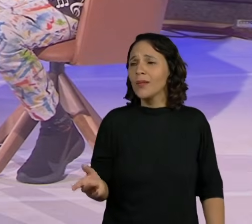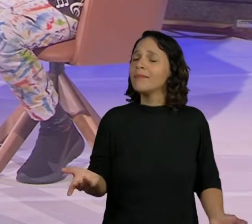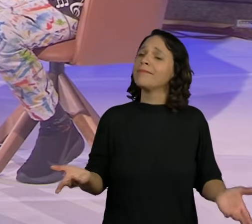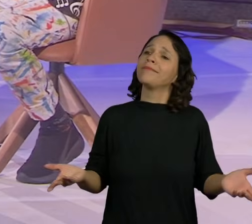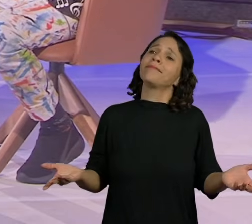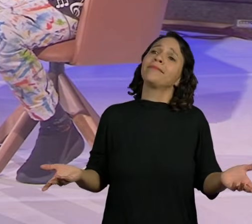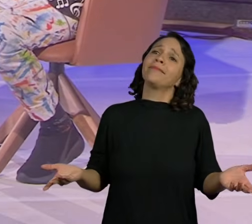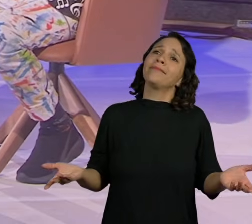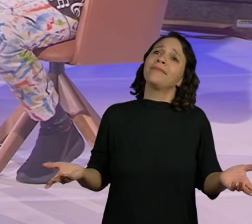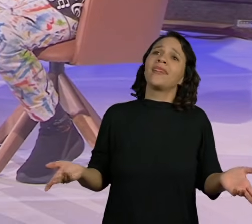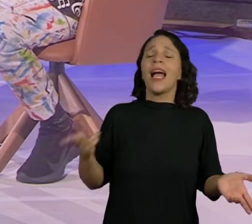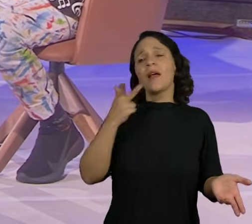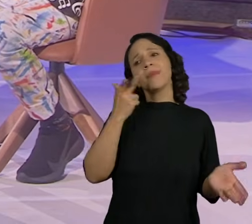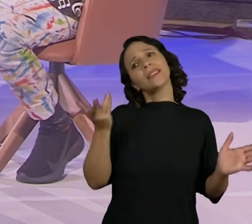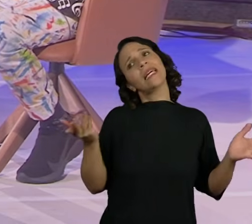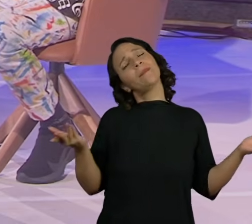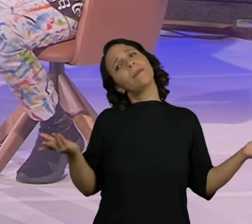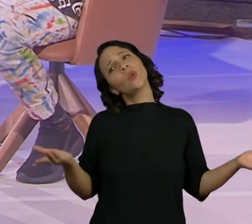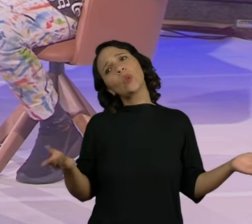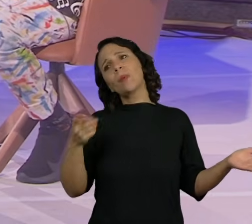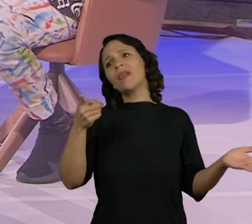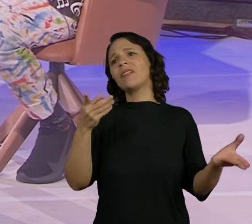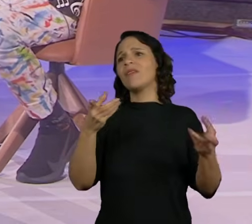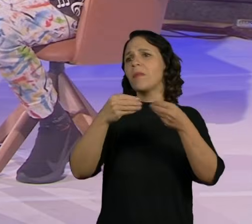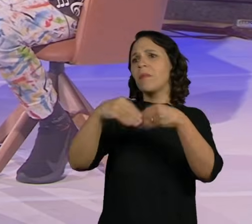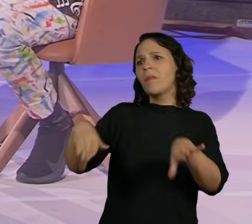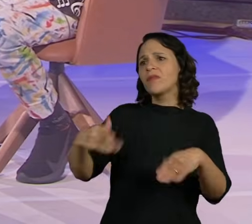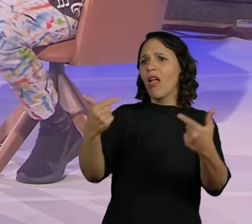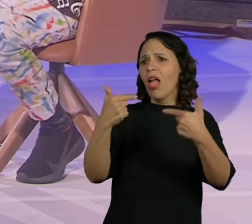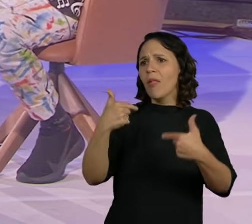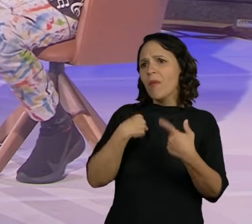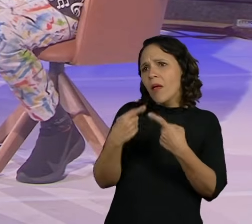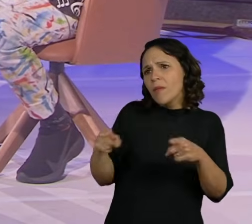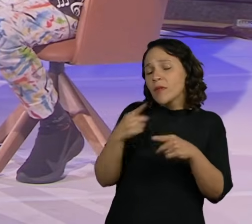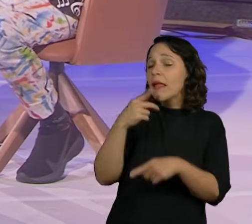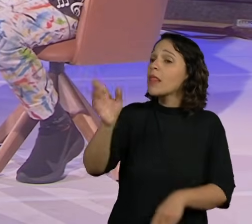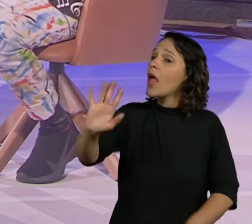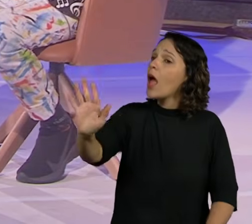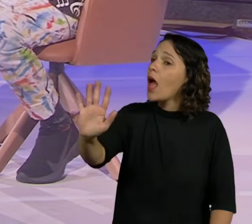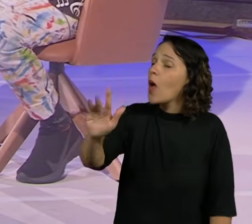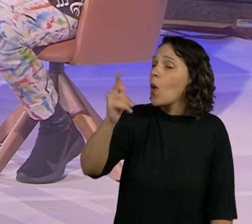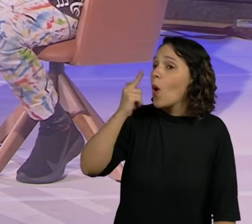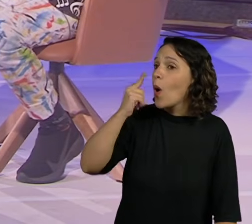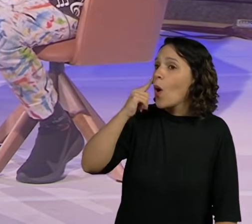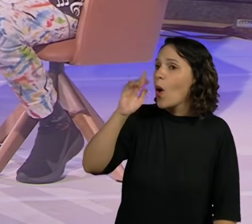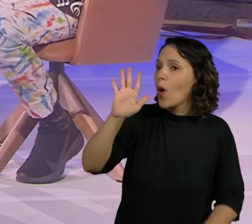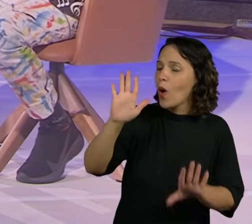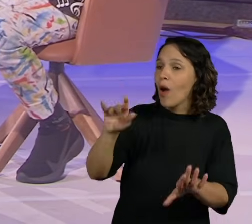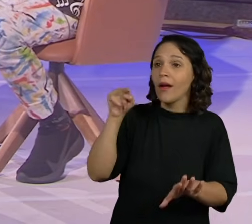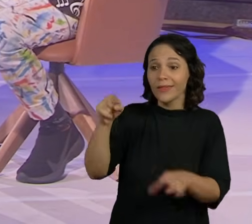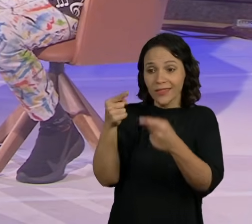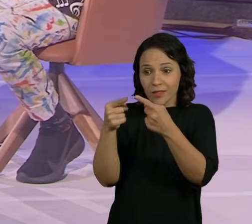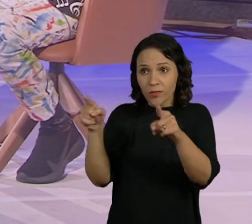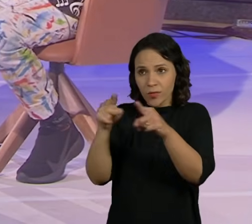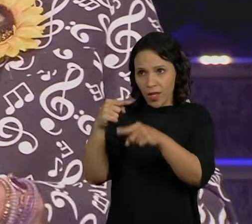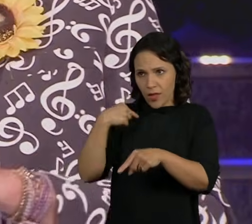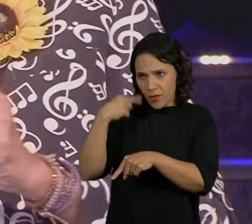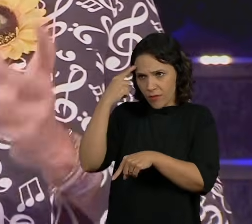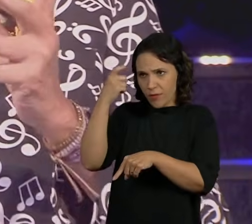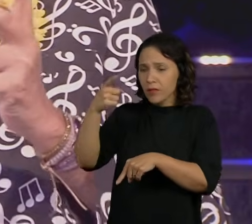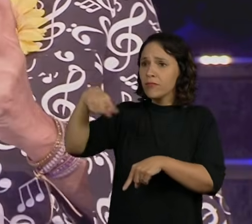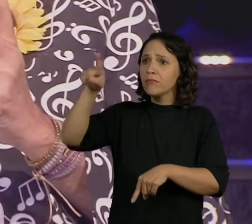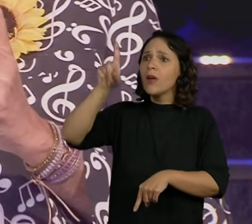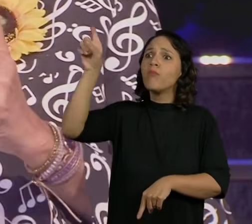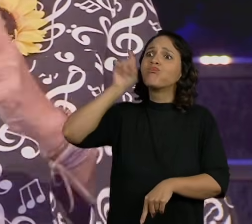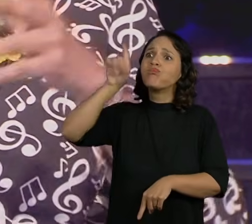Aí ele ficou meio cismado, não, porque tá tirando onda da minha música. Eu digo, não, Valdir, aí através dessa letra que eu fiz, você vai ficar